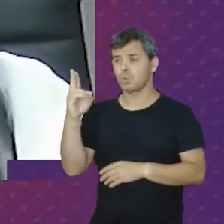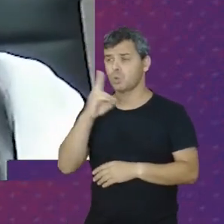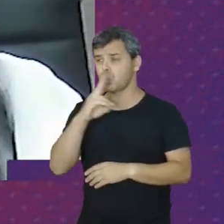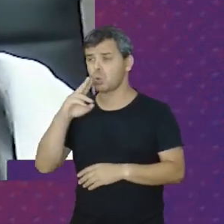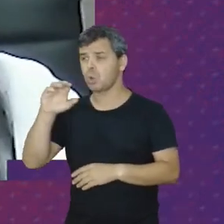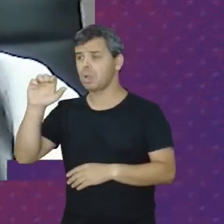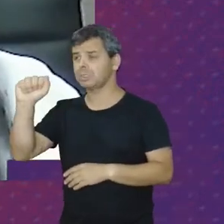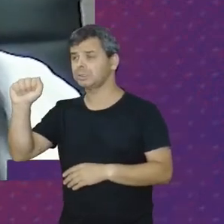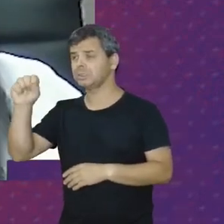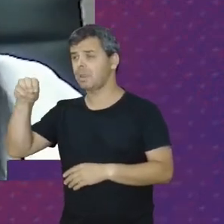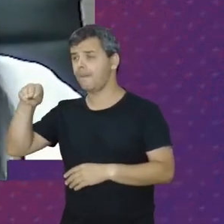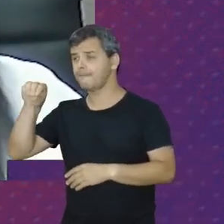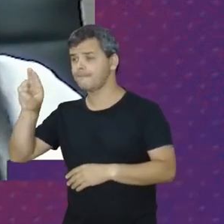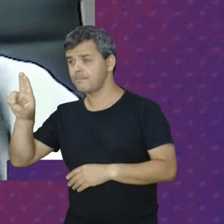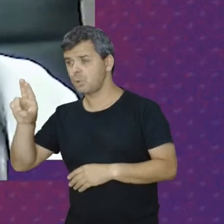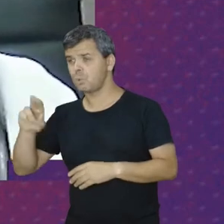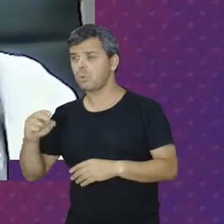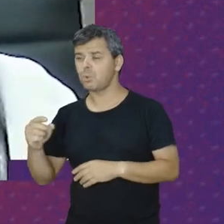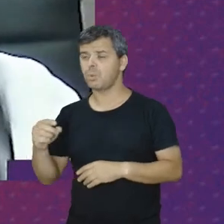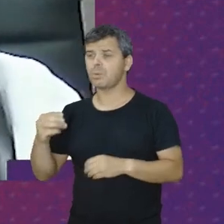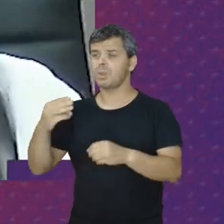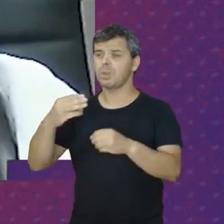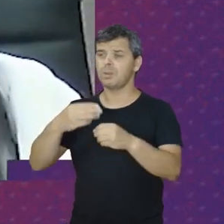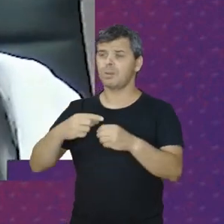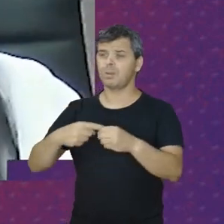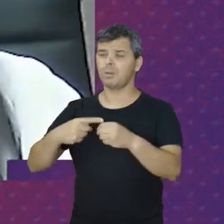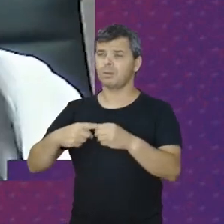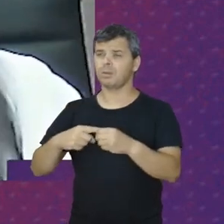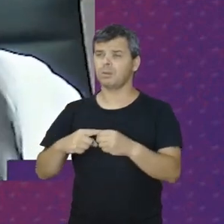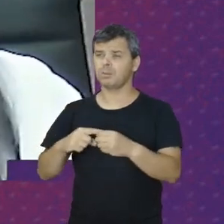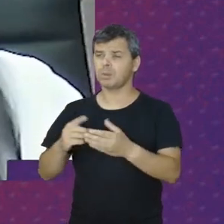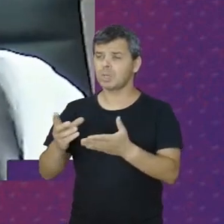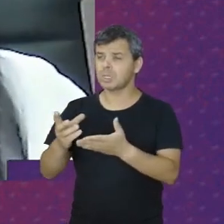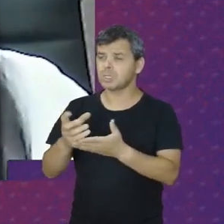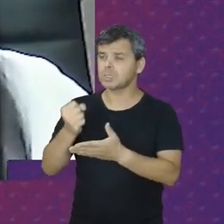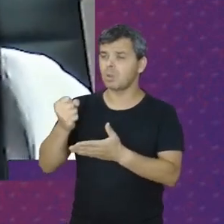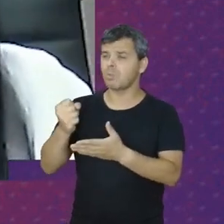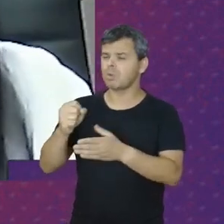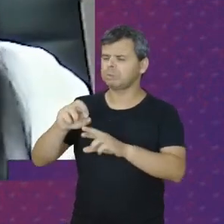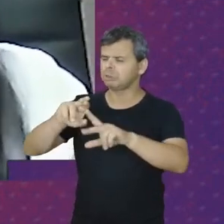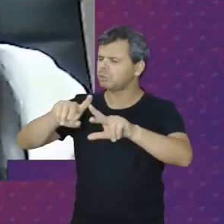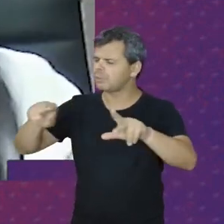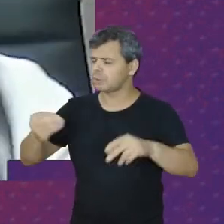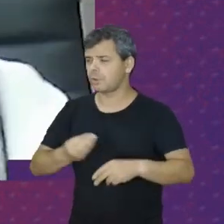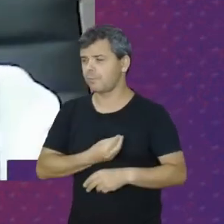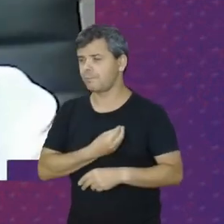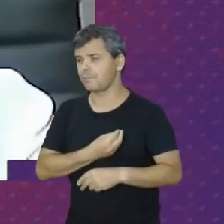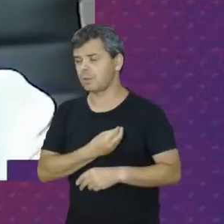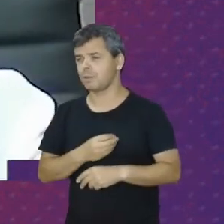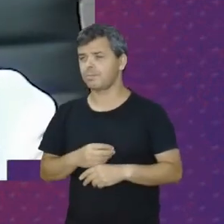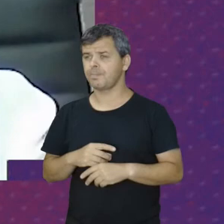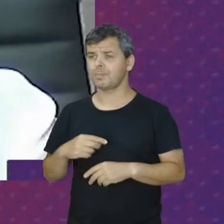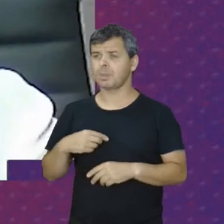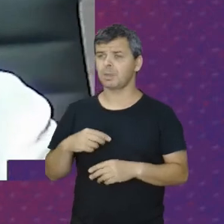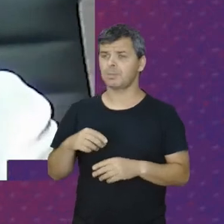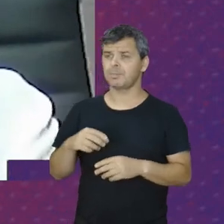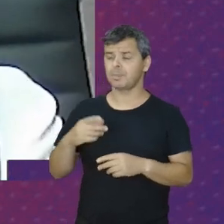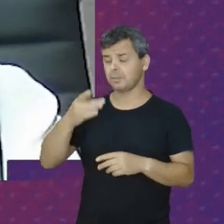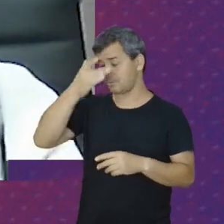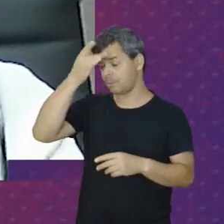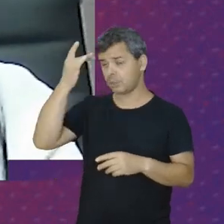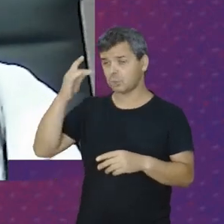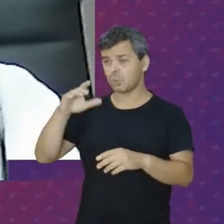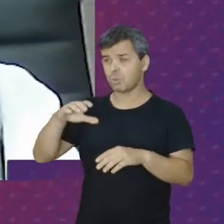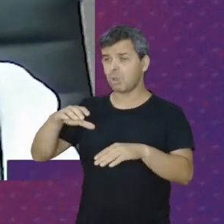Emergência Metropolitano, em Lauro de Freitas, que salvou inúmeras vidas. Antes disso, as pessoas eram transportadas